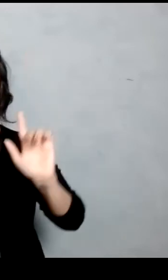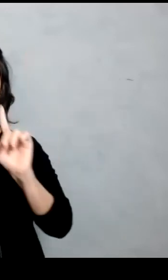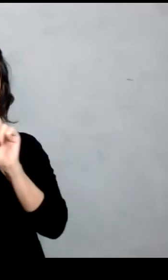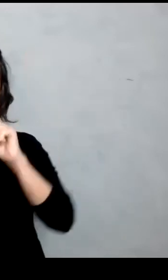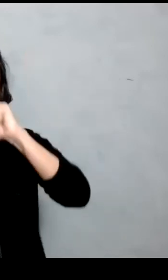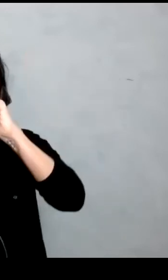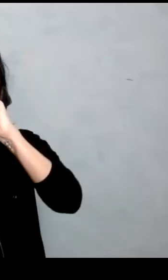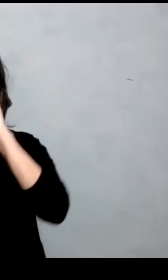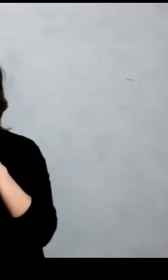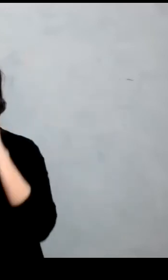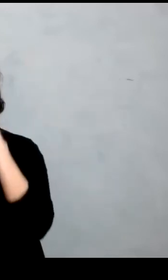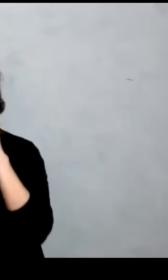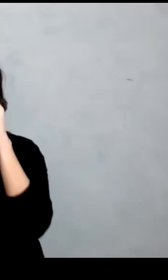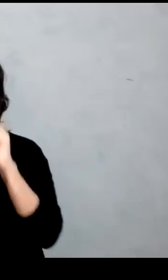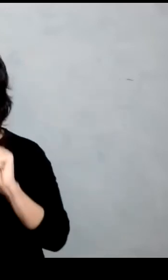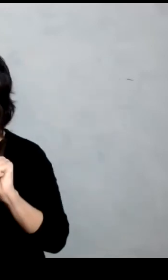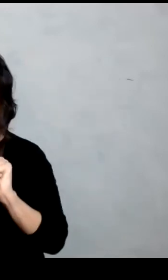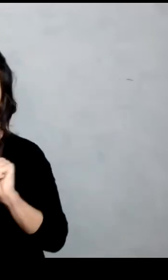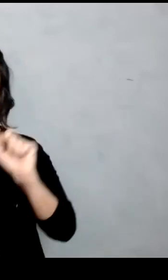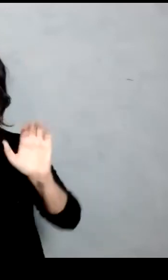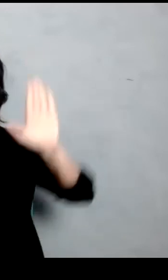os microfones desligados.